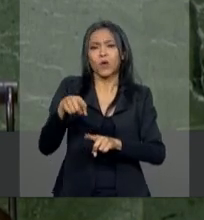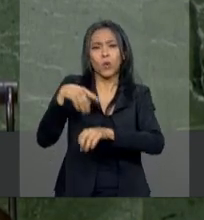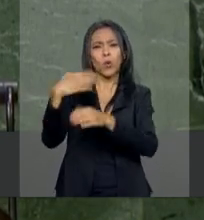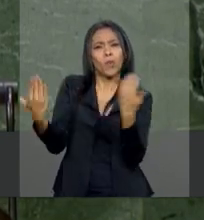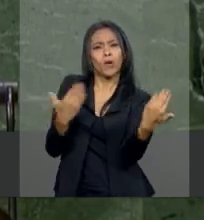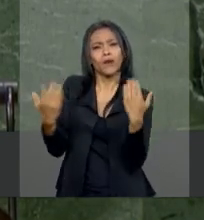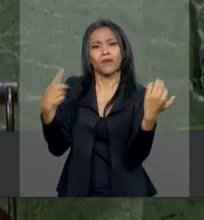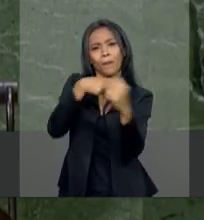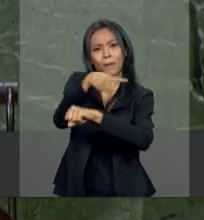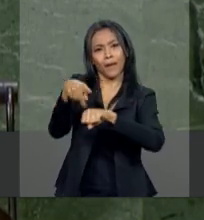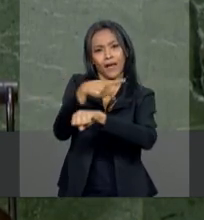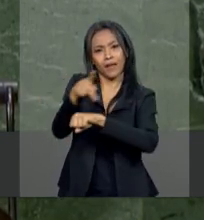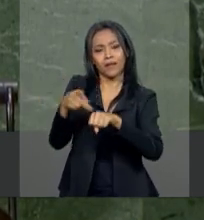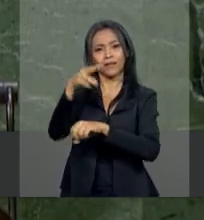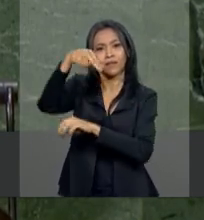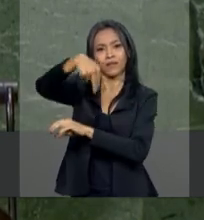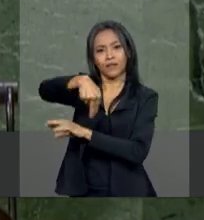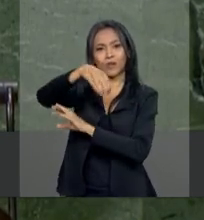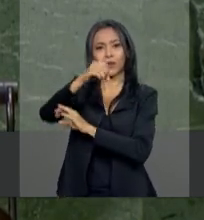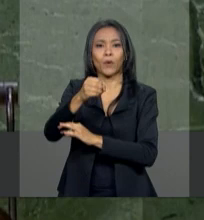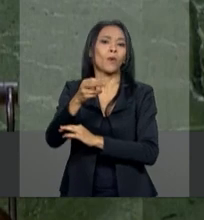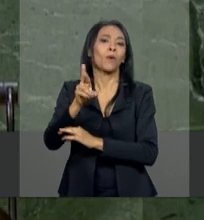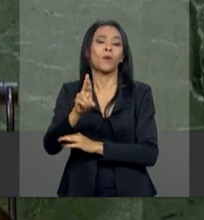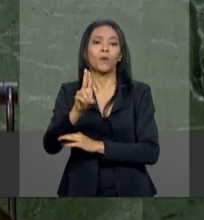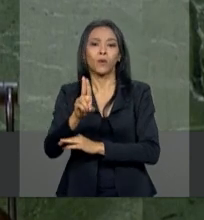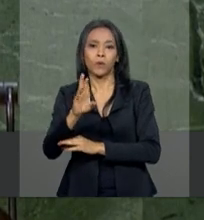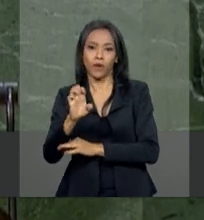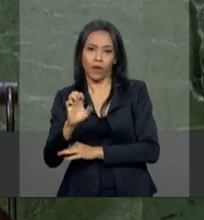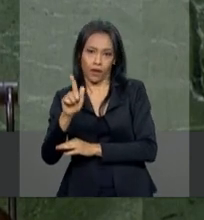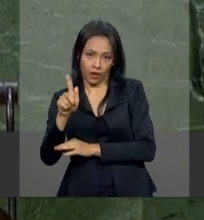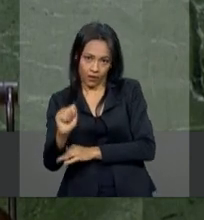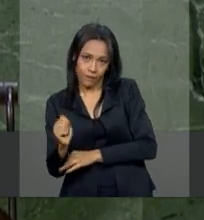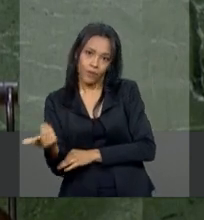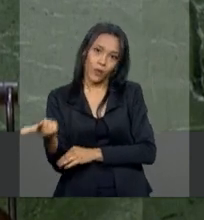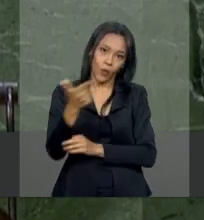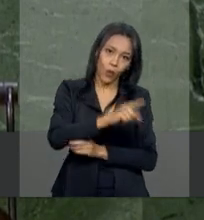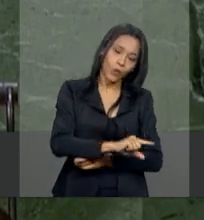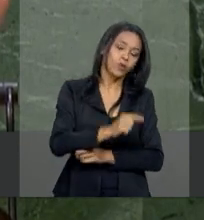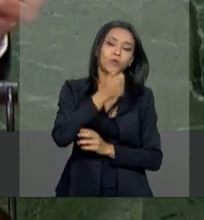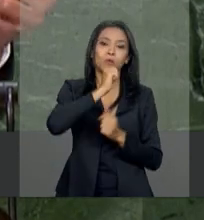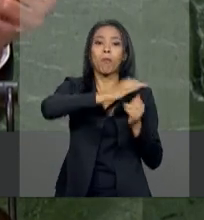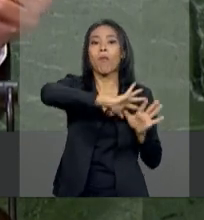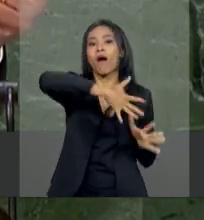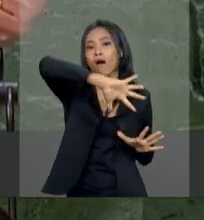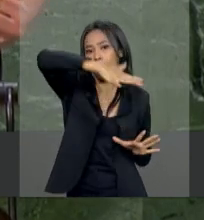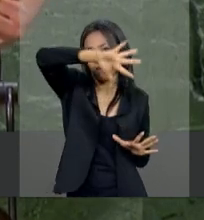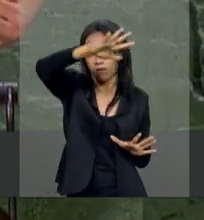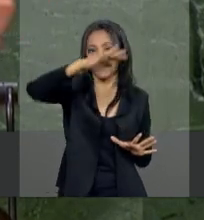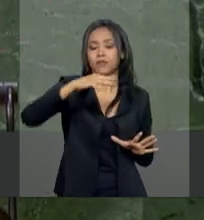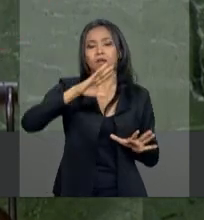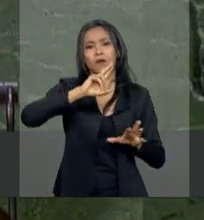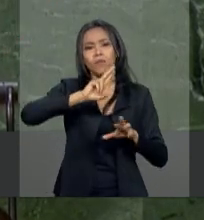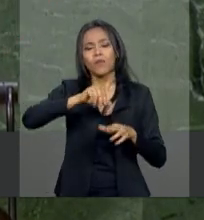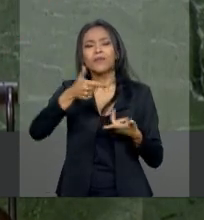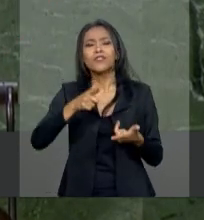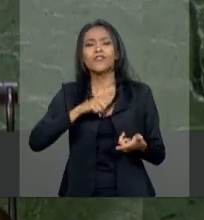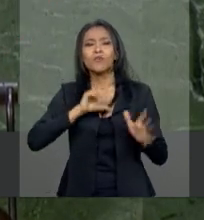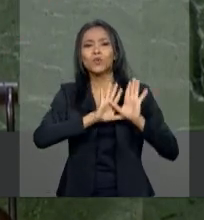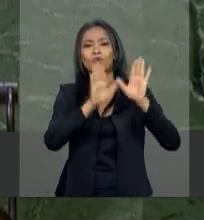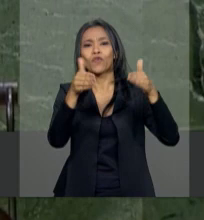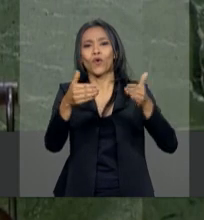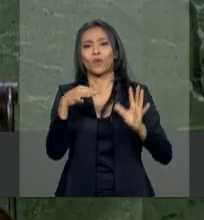a causa dos oceanos também nos é cara por ocasião do fórum mundial da água